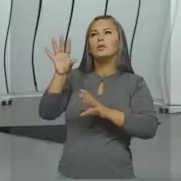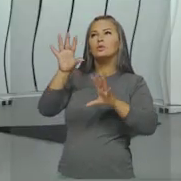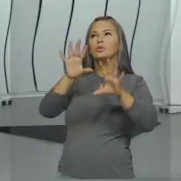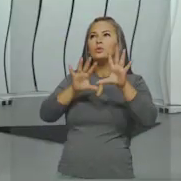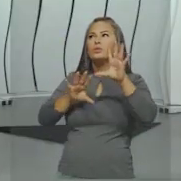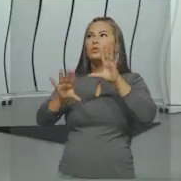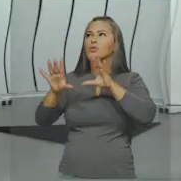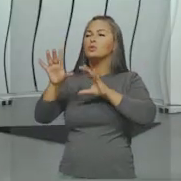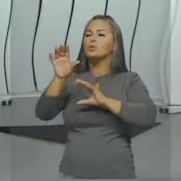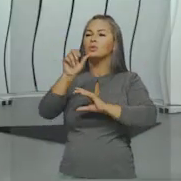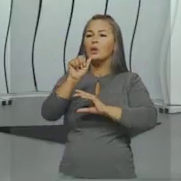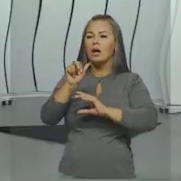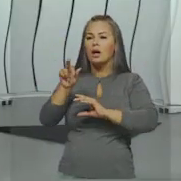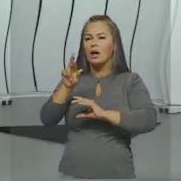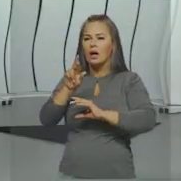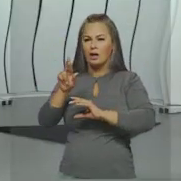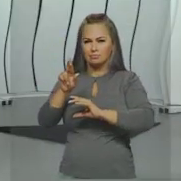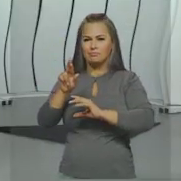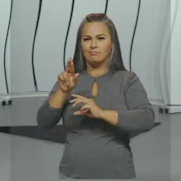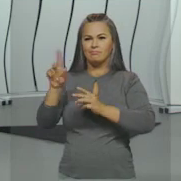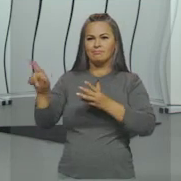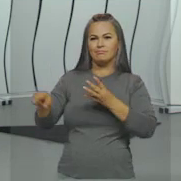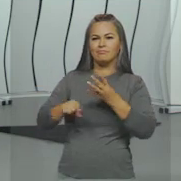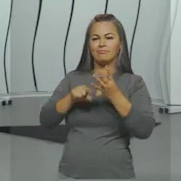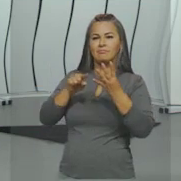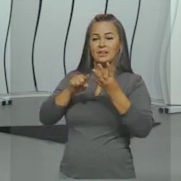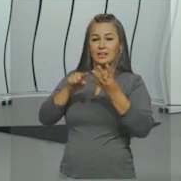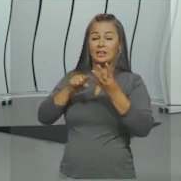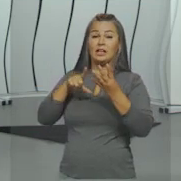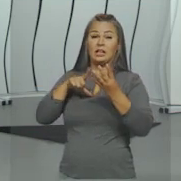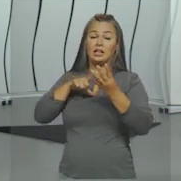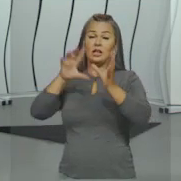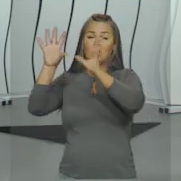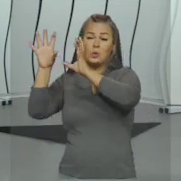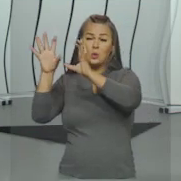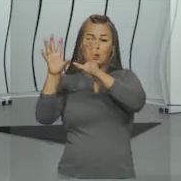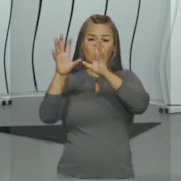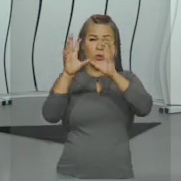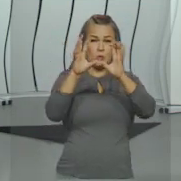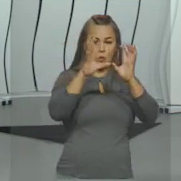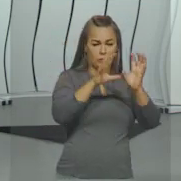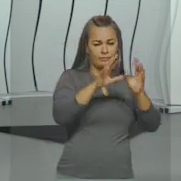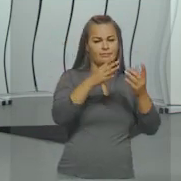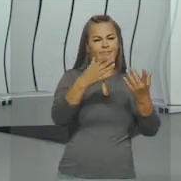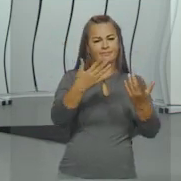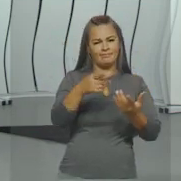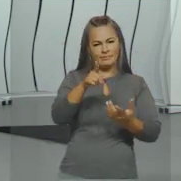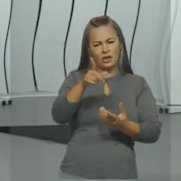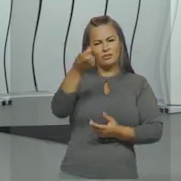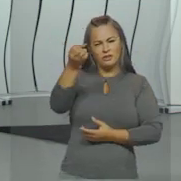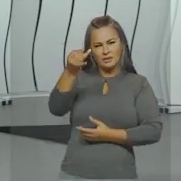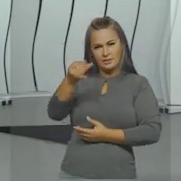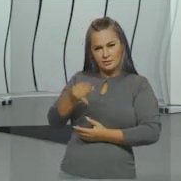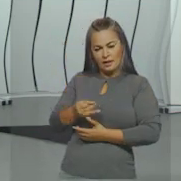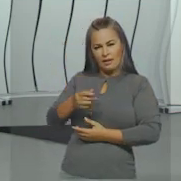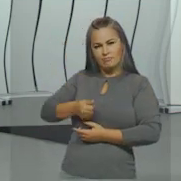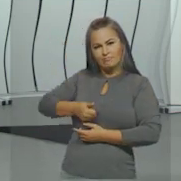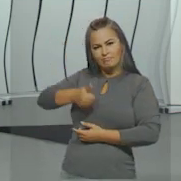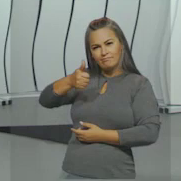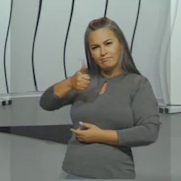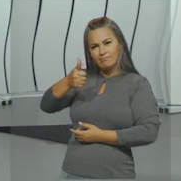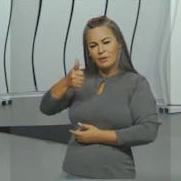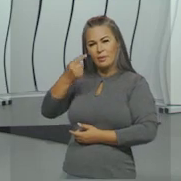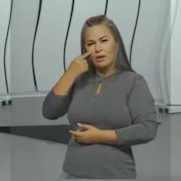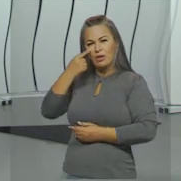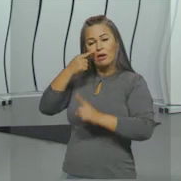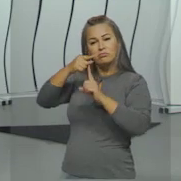negócio simples para a gente, né? Nós já estamos acostumados, eu imagino que a maioria de nós já conhece os termômetros, né? Que até nós usamos para medir